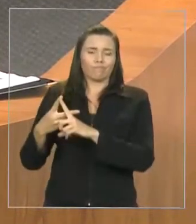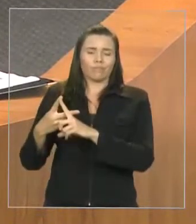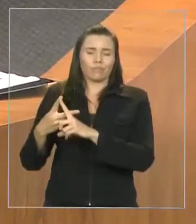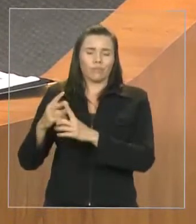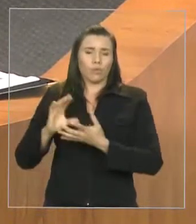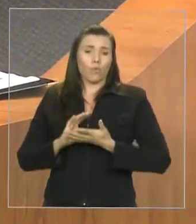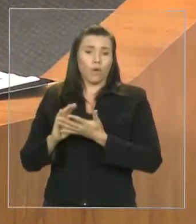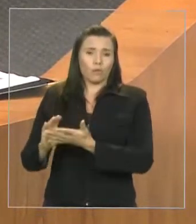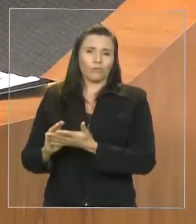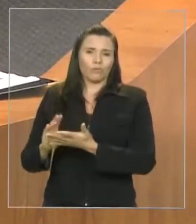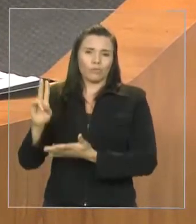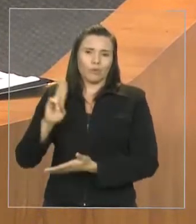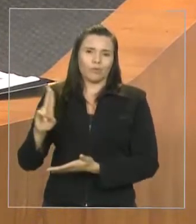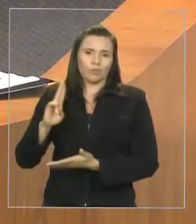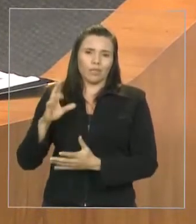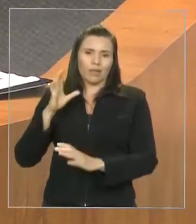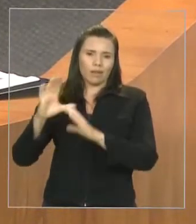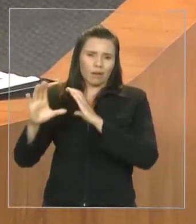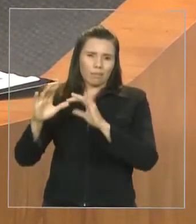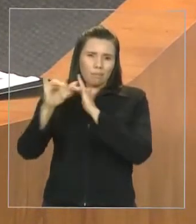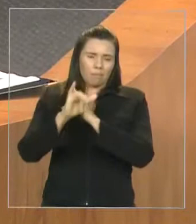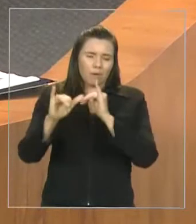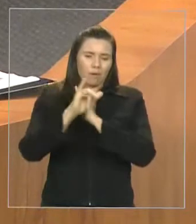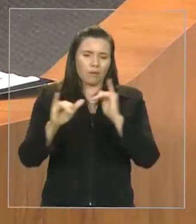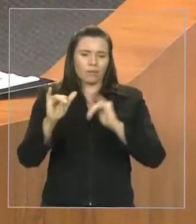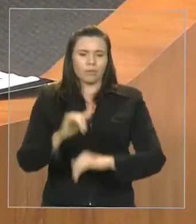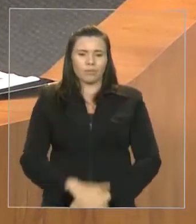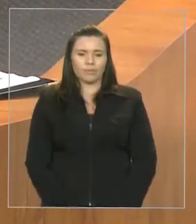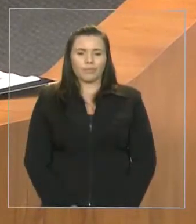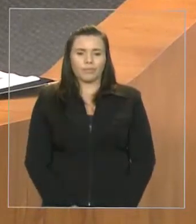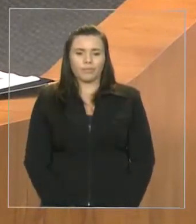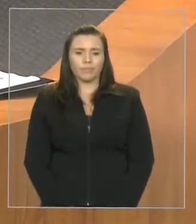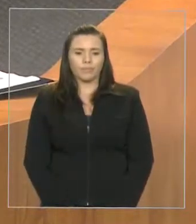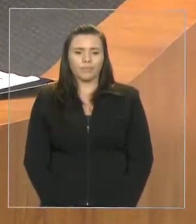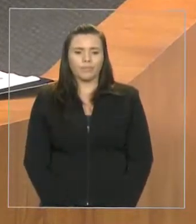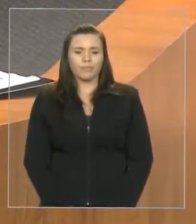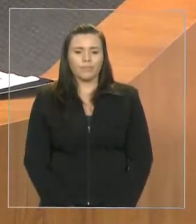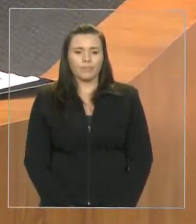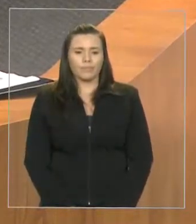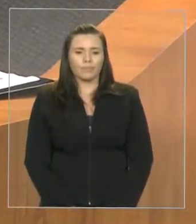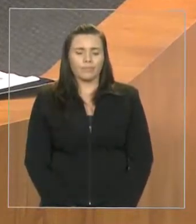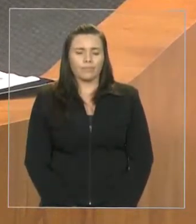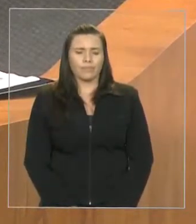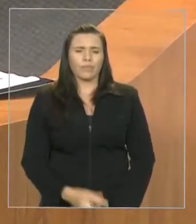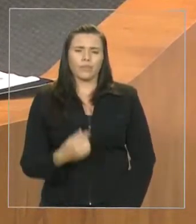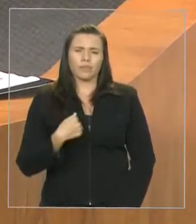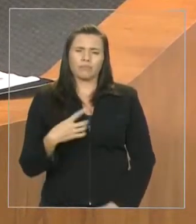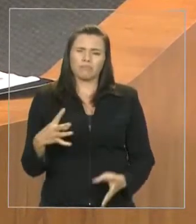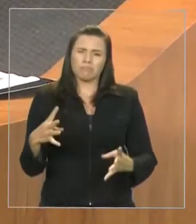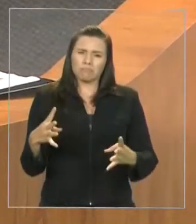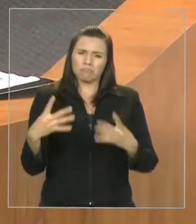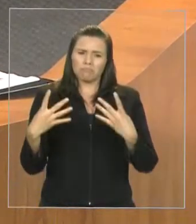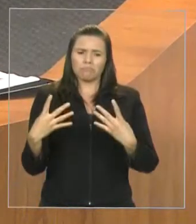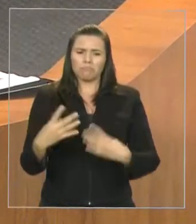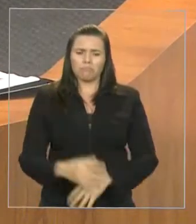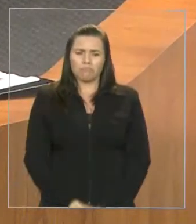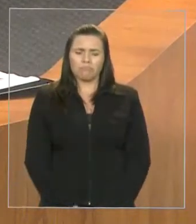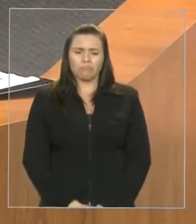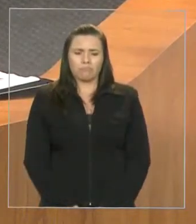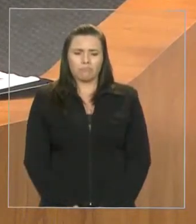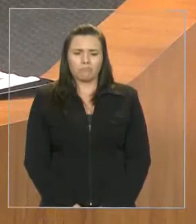escola pública digna, defendido os professores, e chamou muito a nossa atenção.